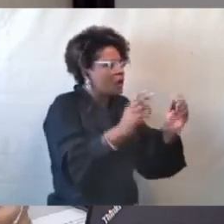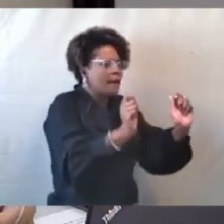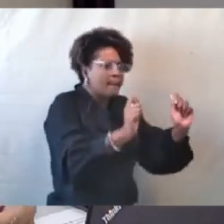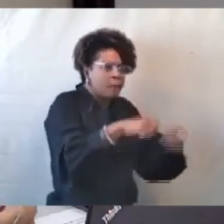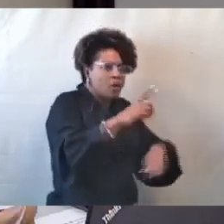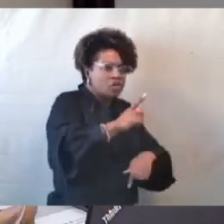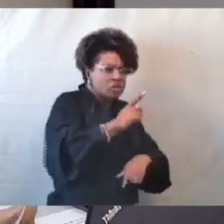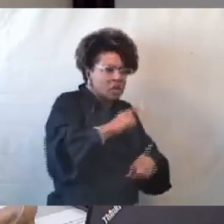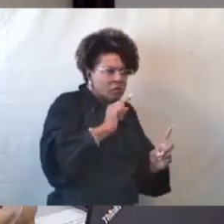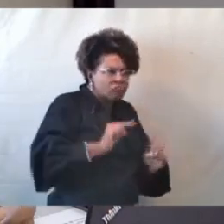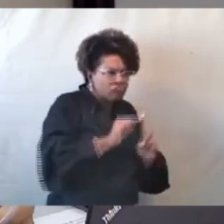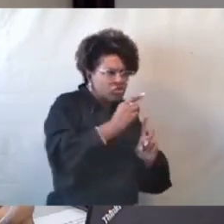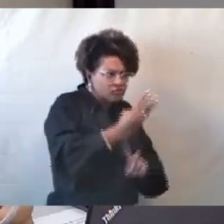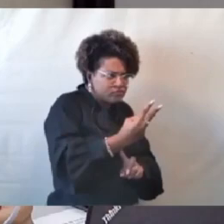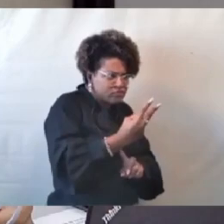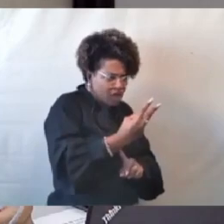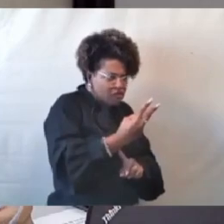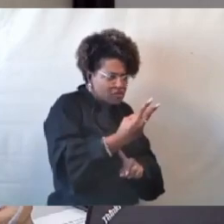3?